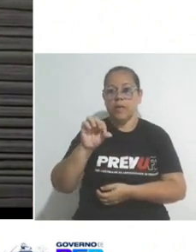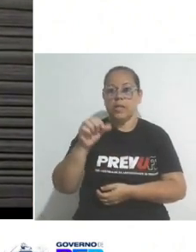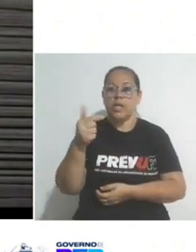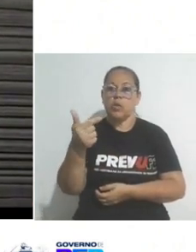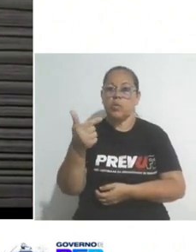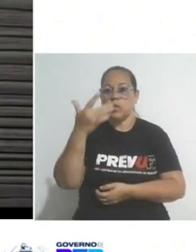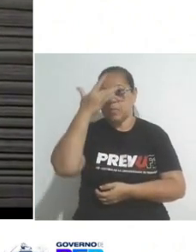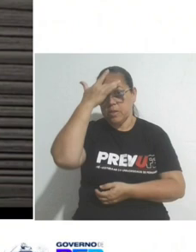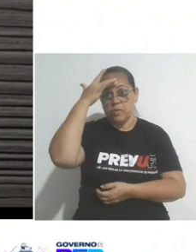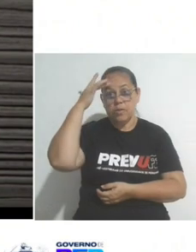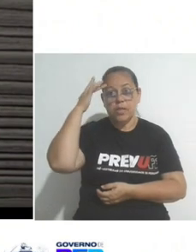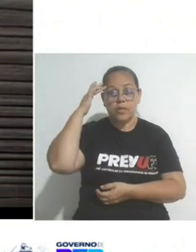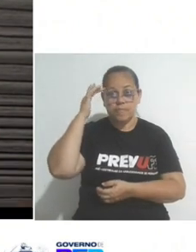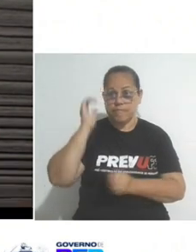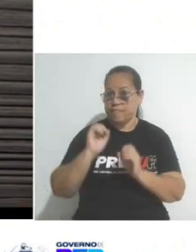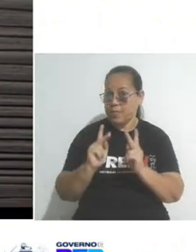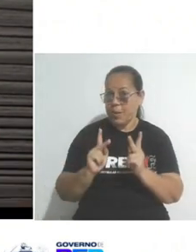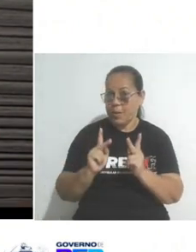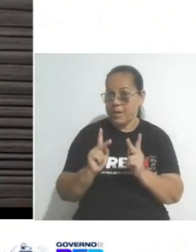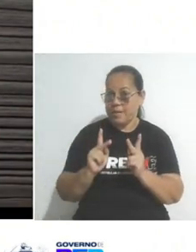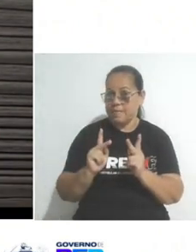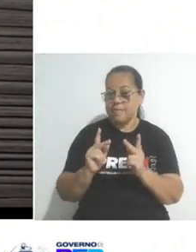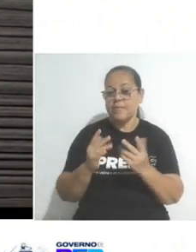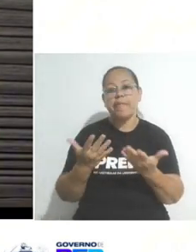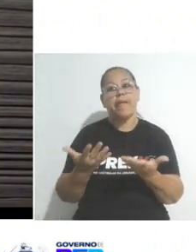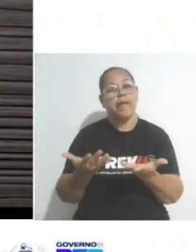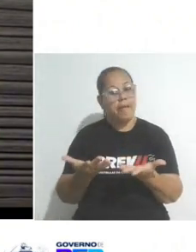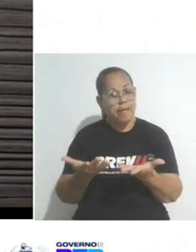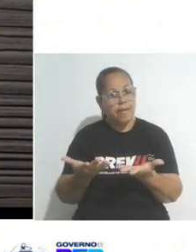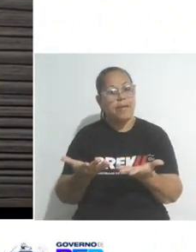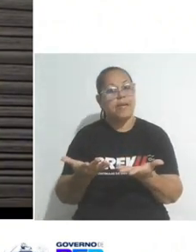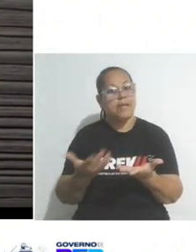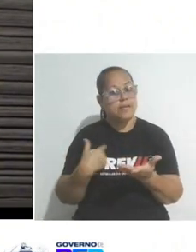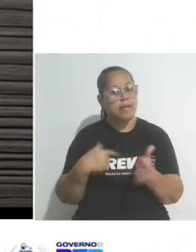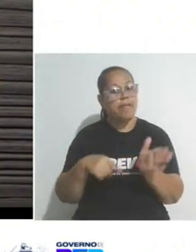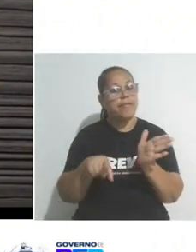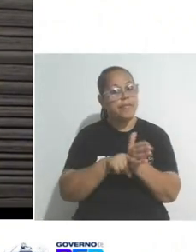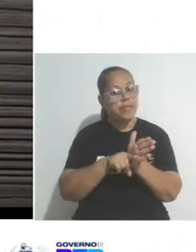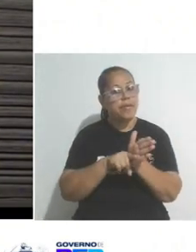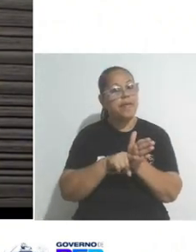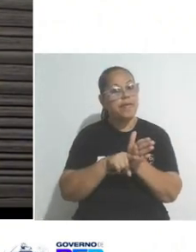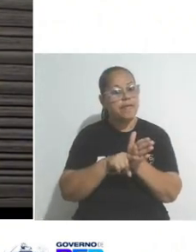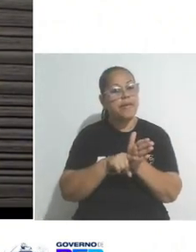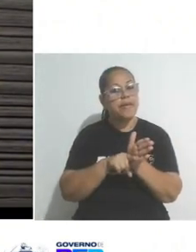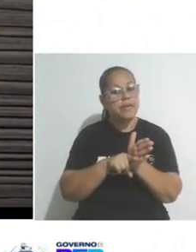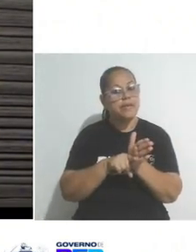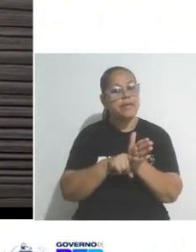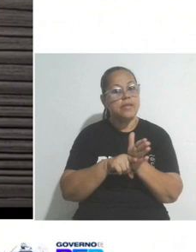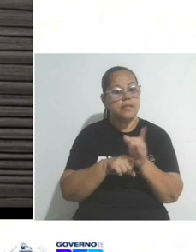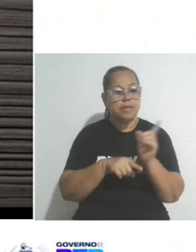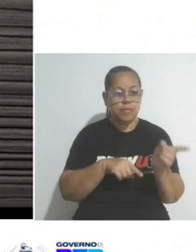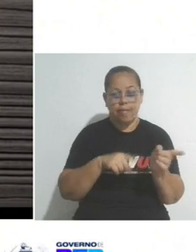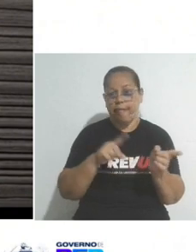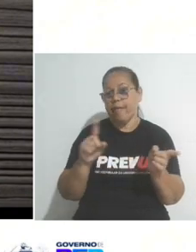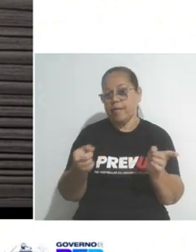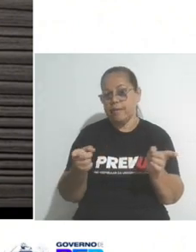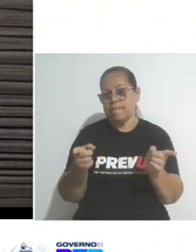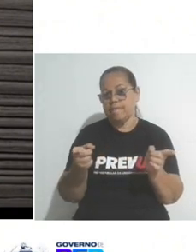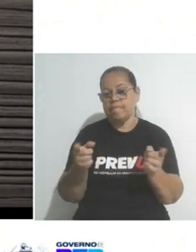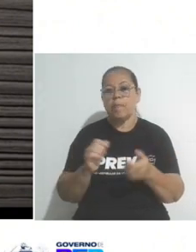pessoas ok essa é a nossa diferença entre um e outro